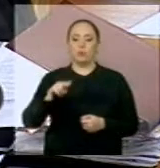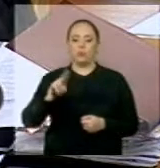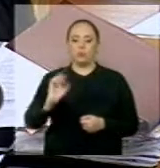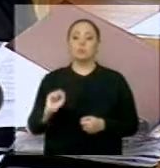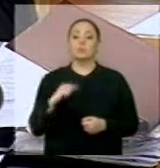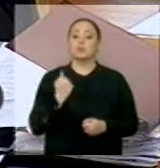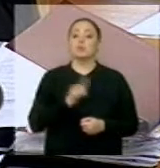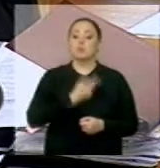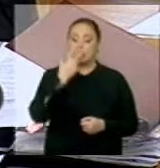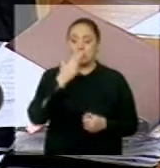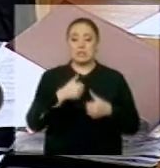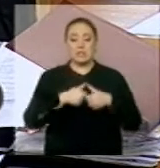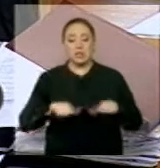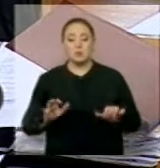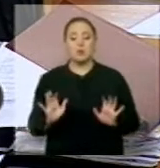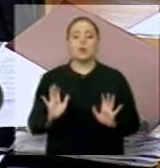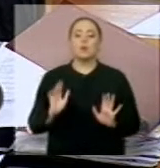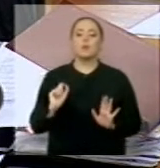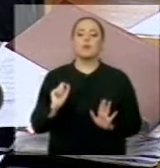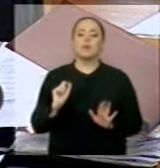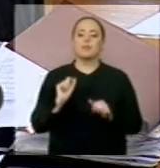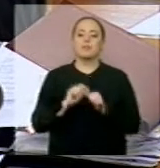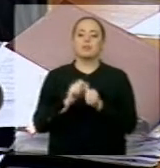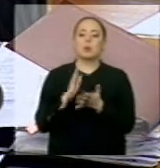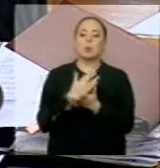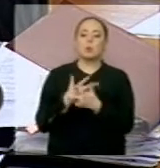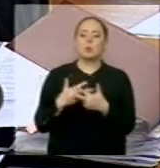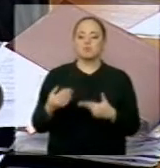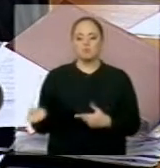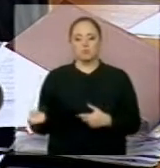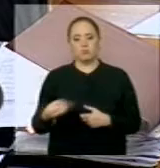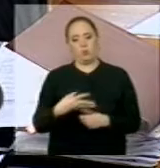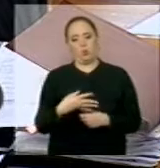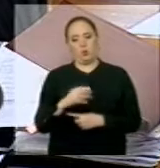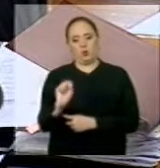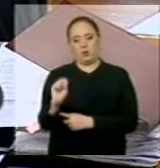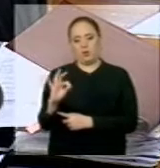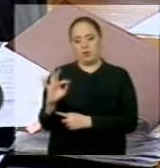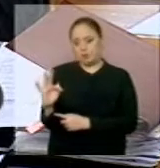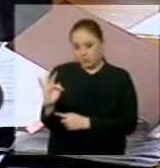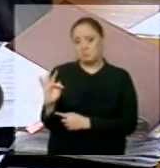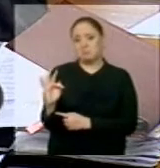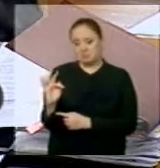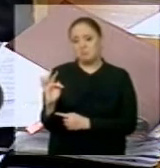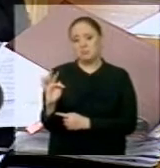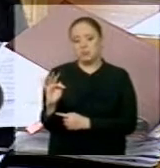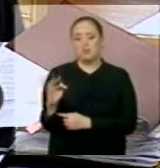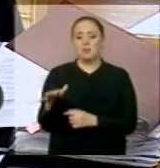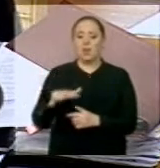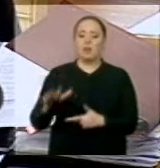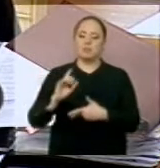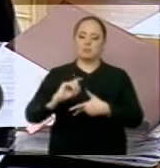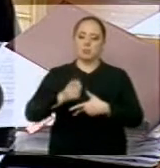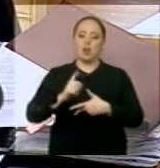nós estaríamos fazendo algo inédito no Supremo Tribunal Federal e no Executivo, que